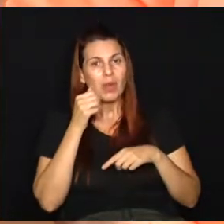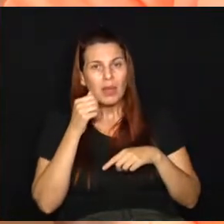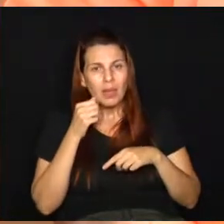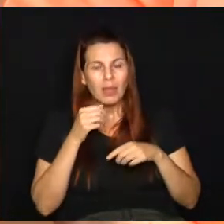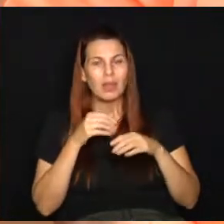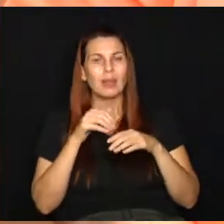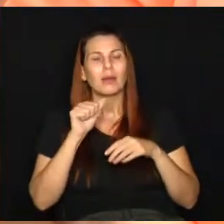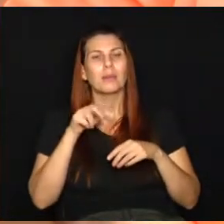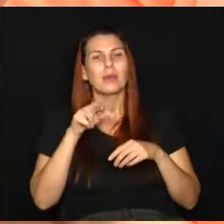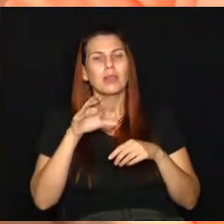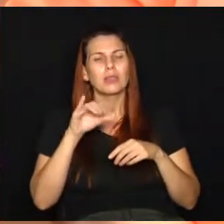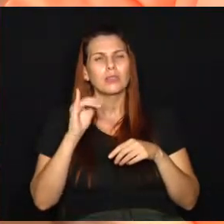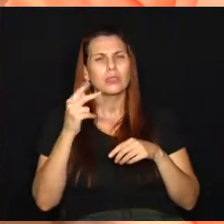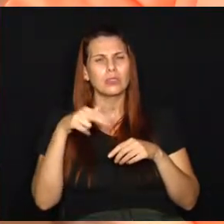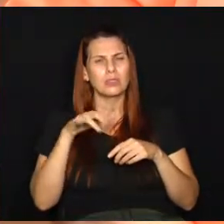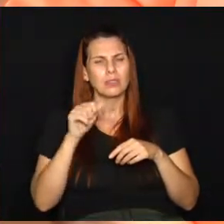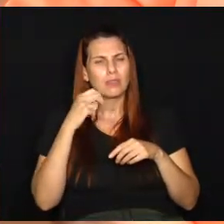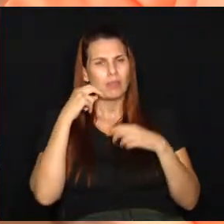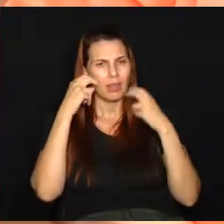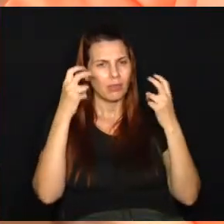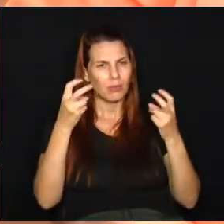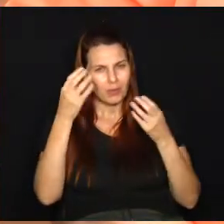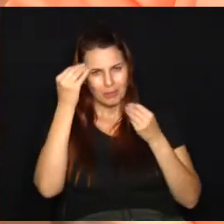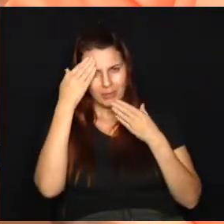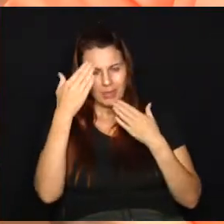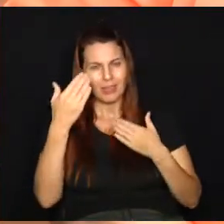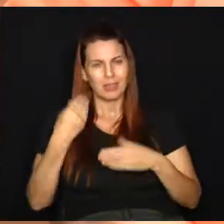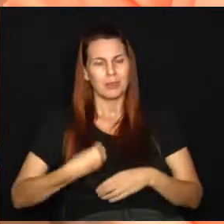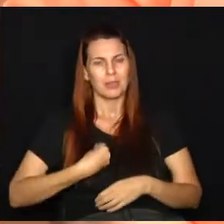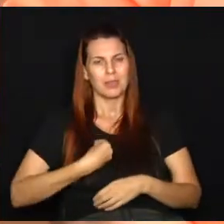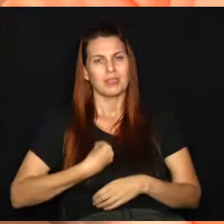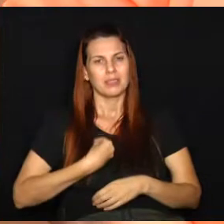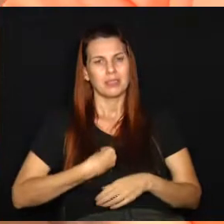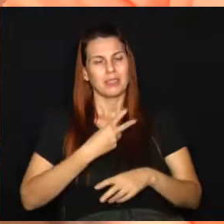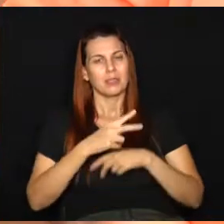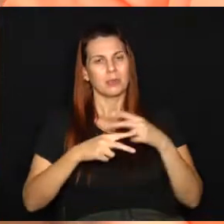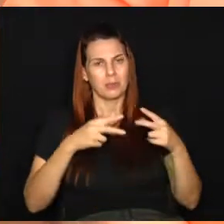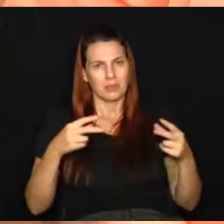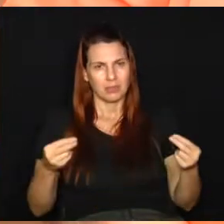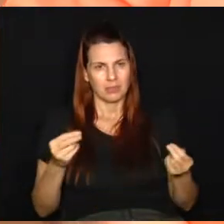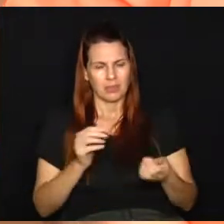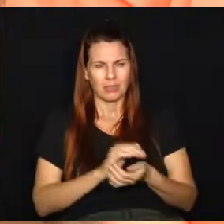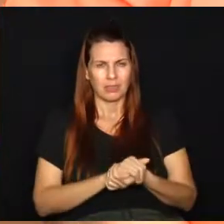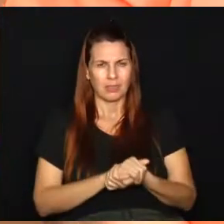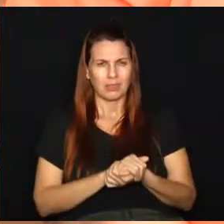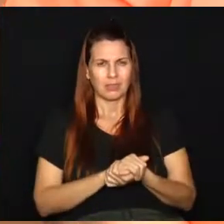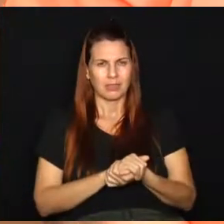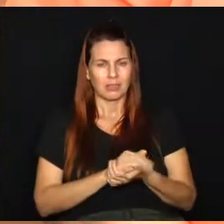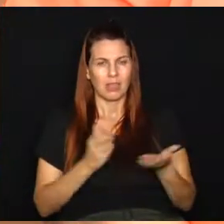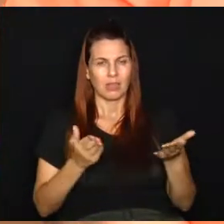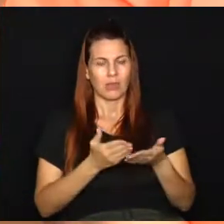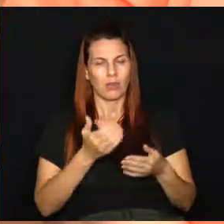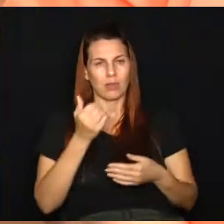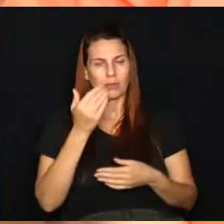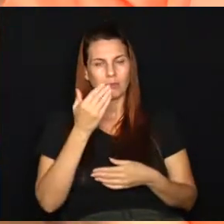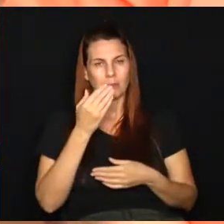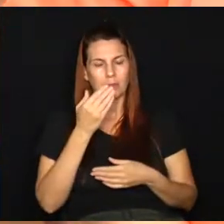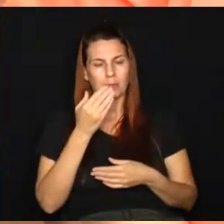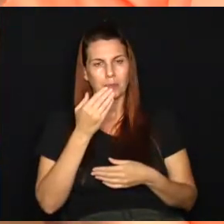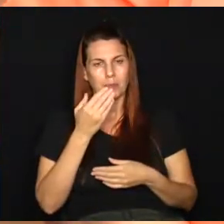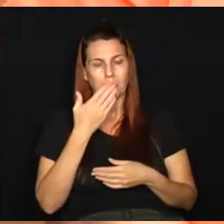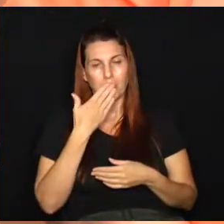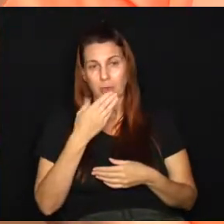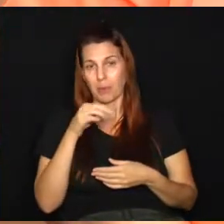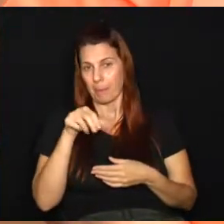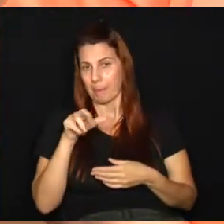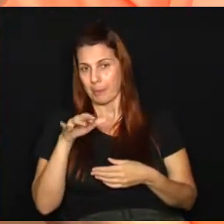né? Obrigada pela presença, obrigada pelo presente. Então, eu vou passar a palavra. Pode ser para